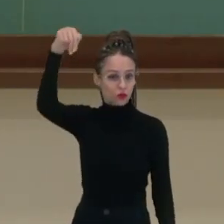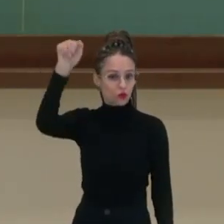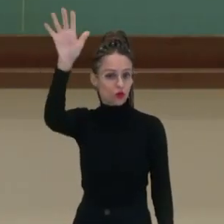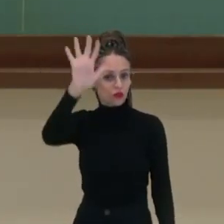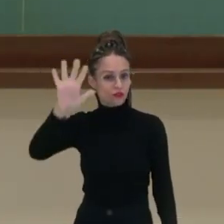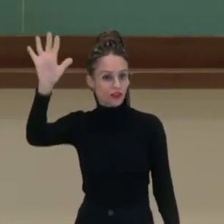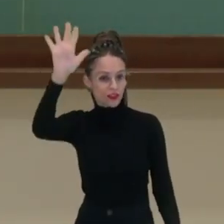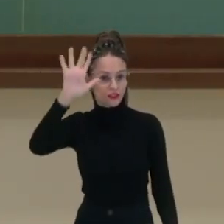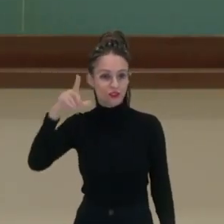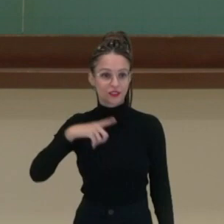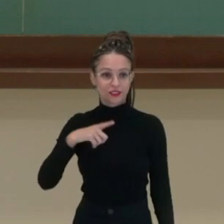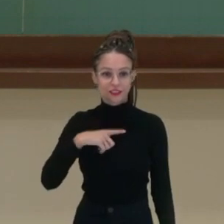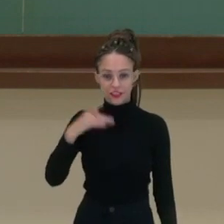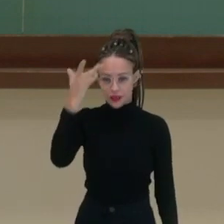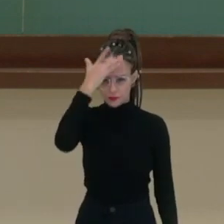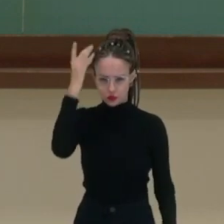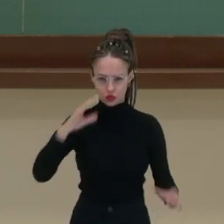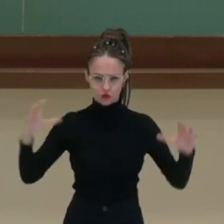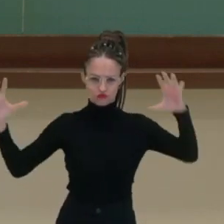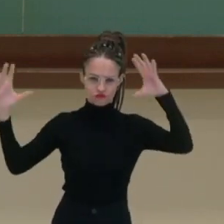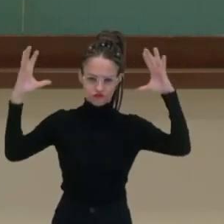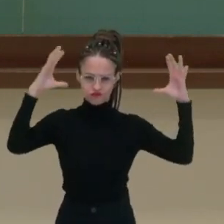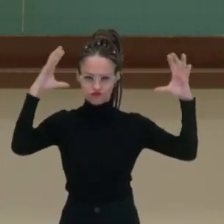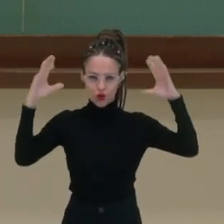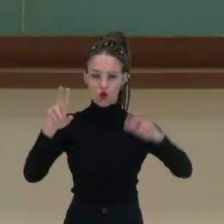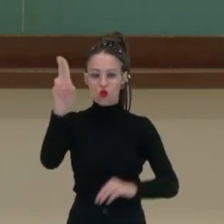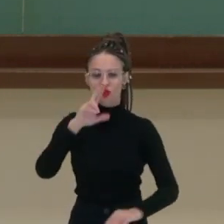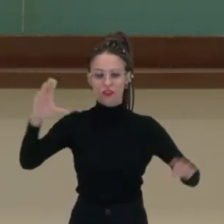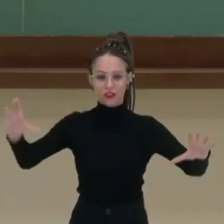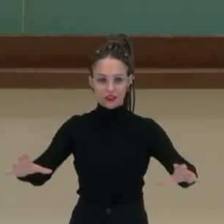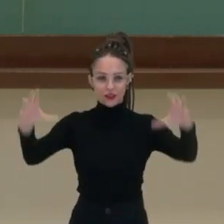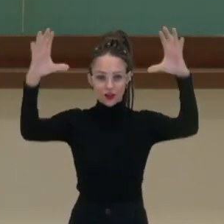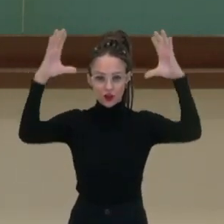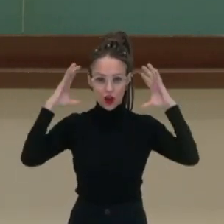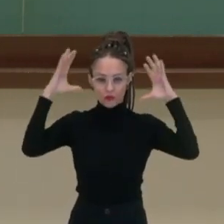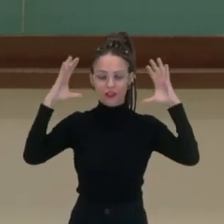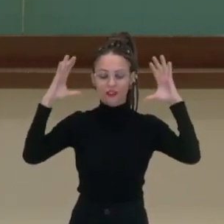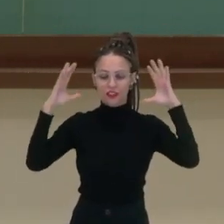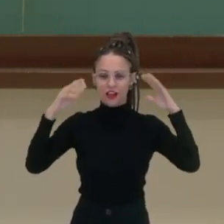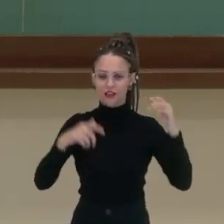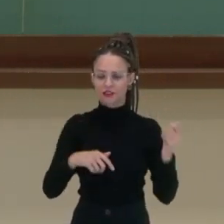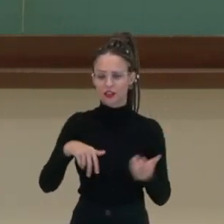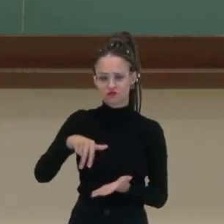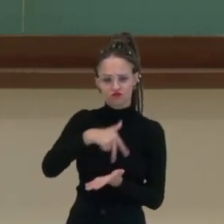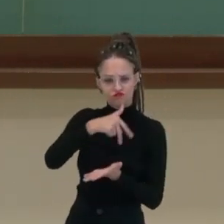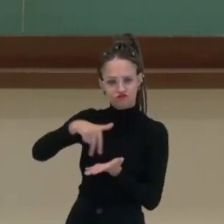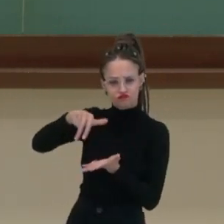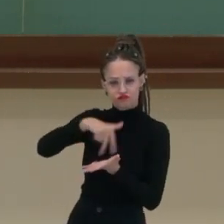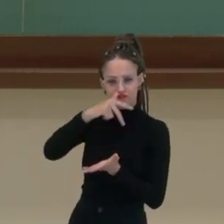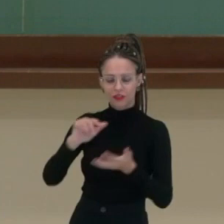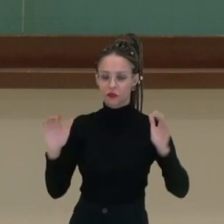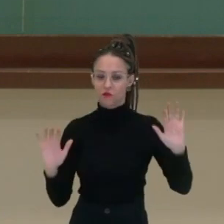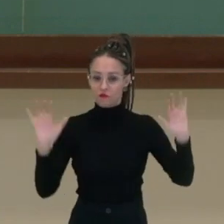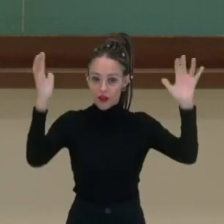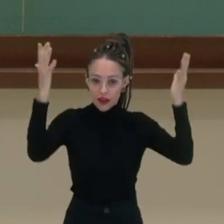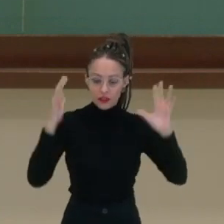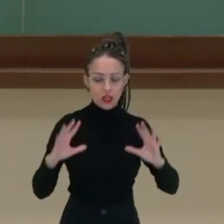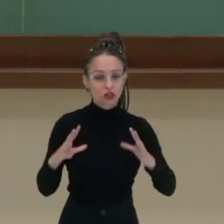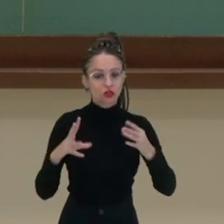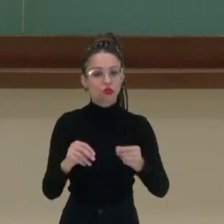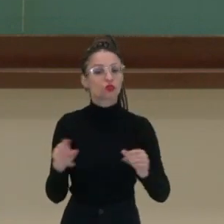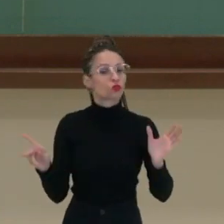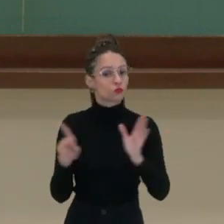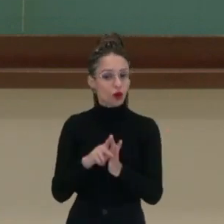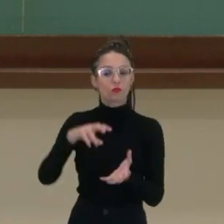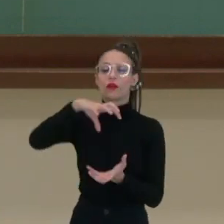tem uns caras que ficam com um cabeção assim, né? Nos forrós e tudo mais que tem naquele espaço, tudo fazendo parte